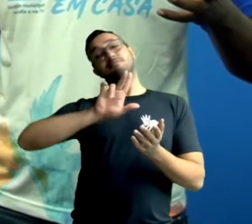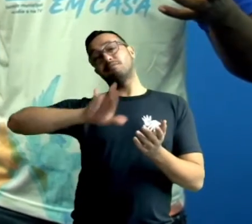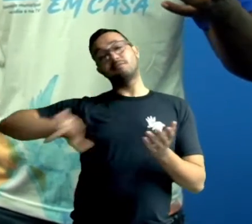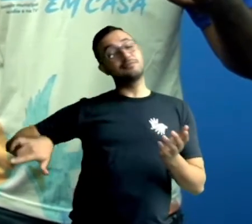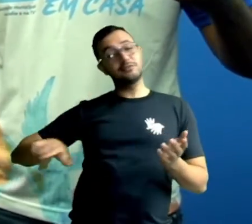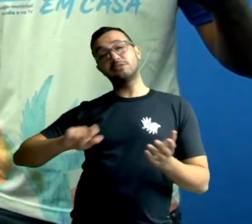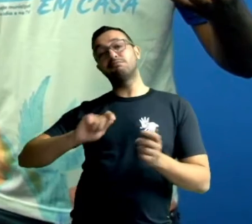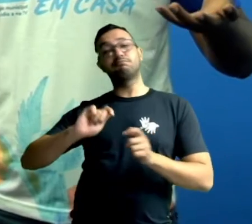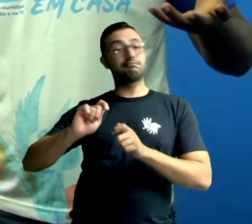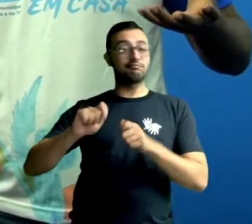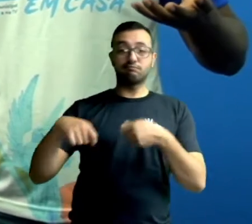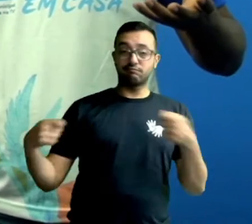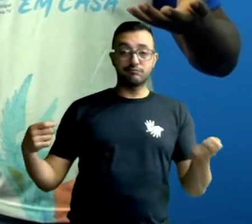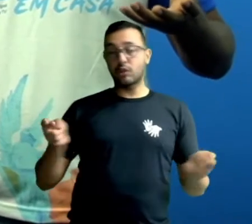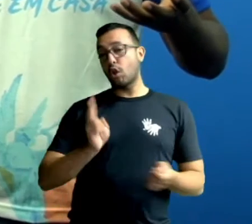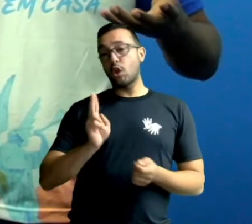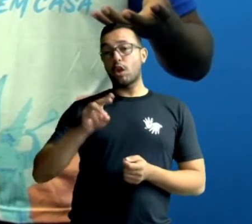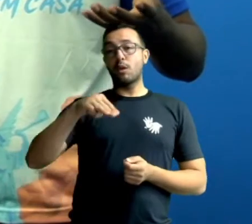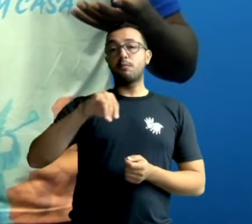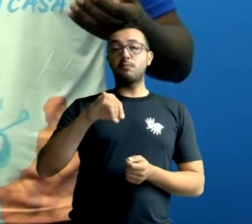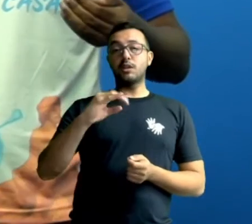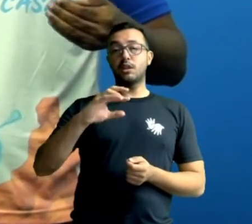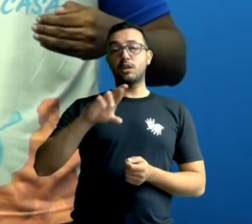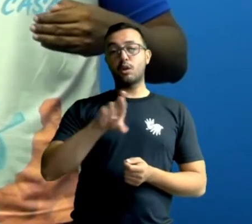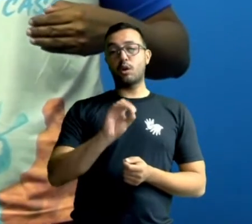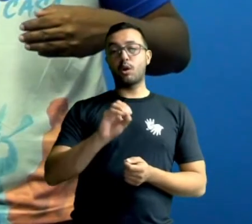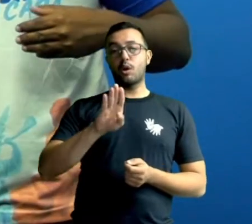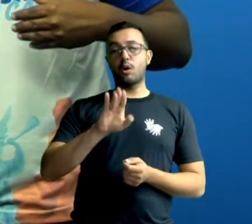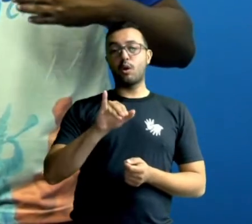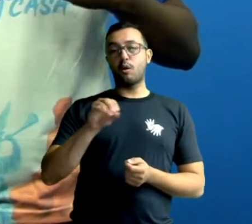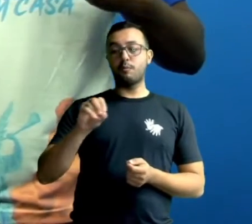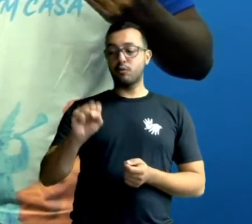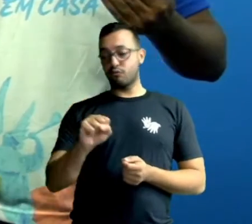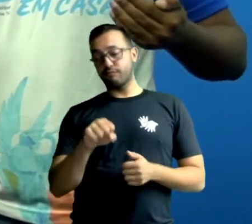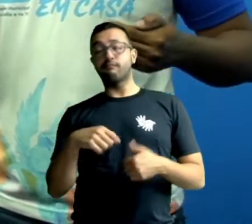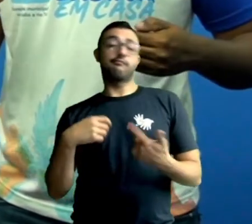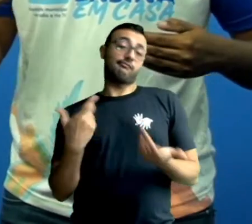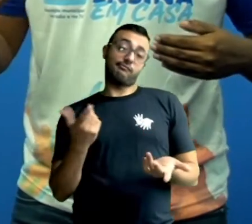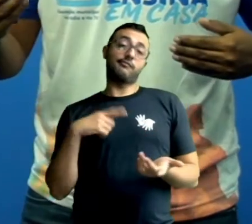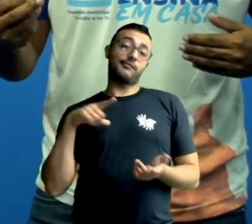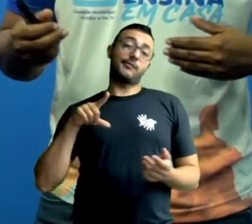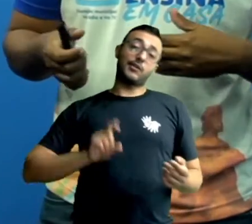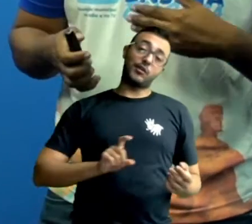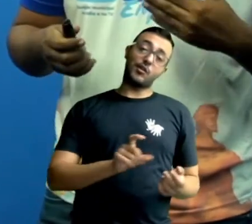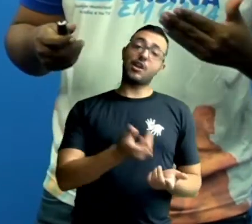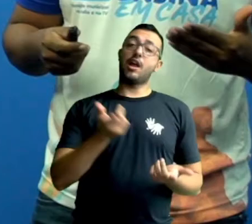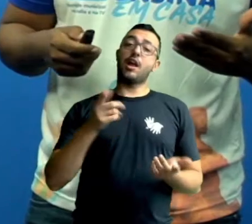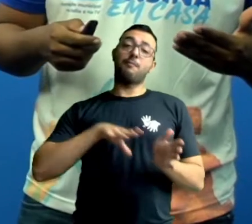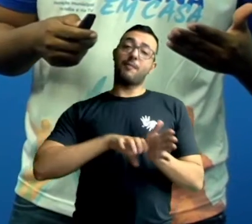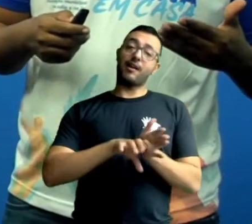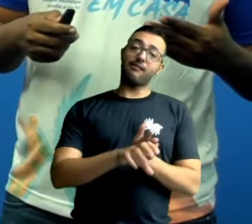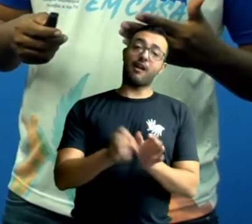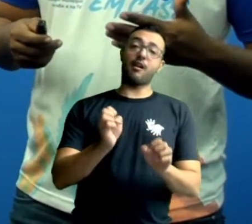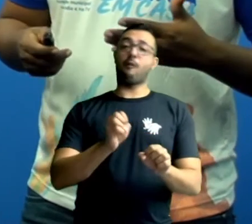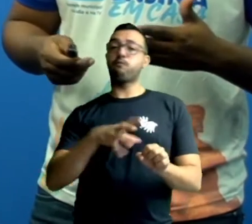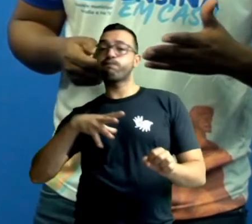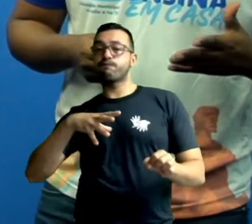como esses micróbios, essas microvidas. São protozoários, bactérias, fungos,